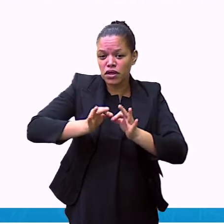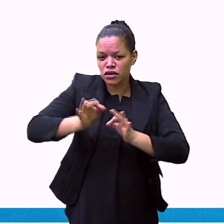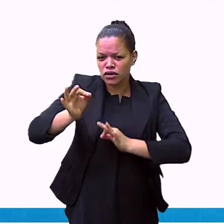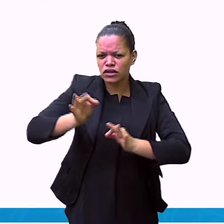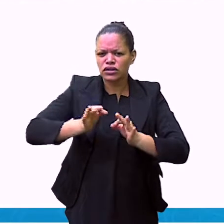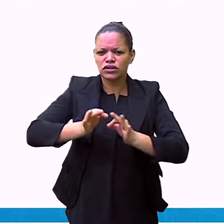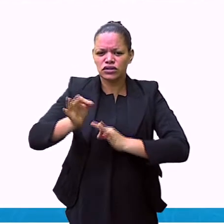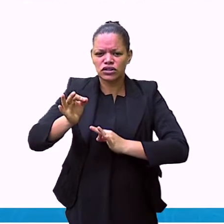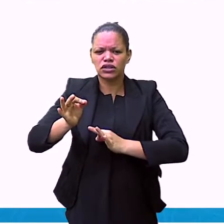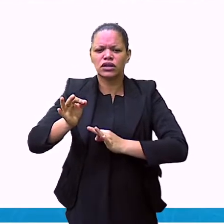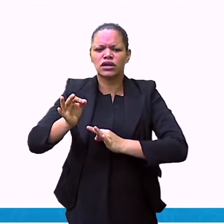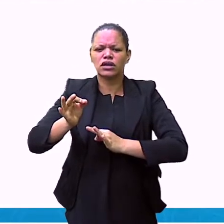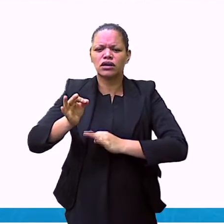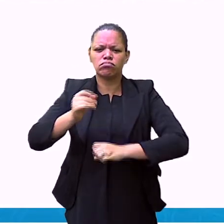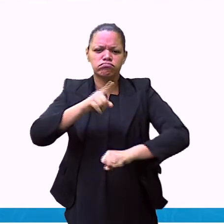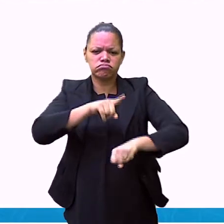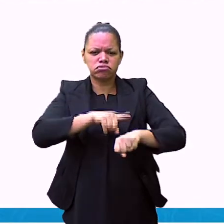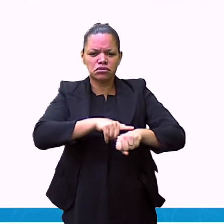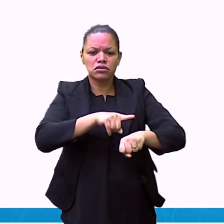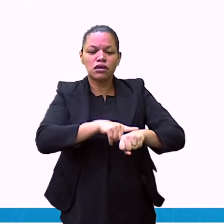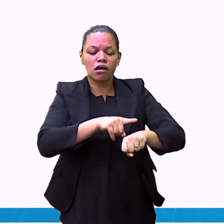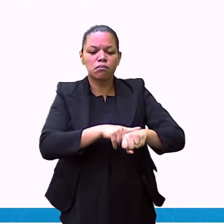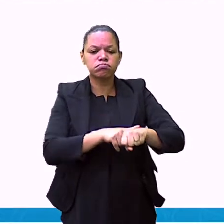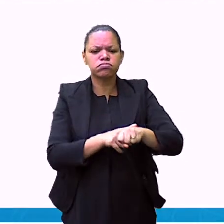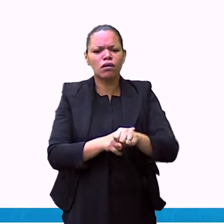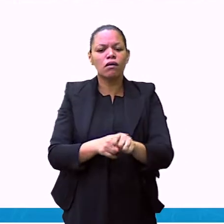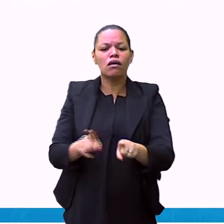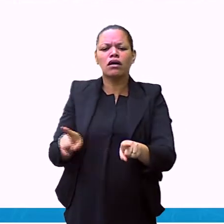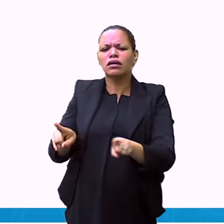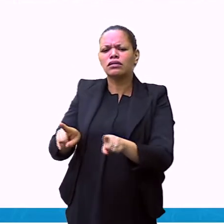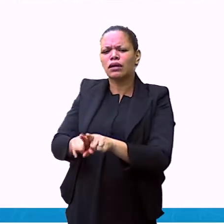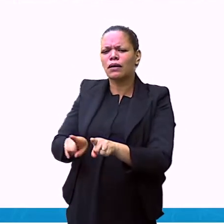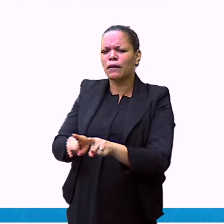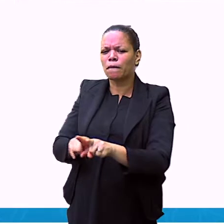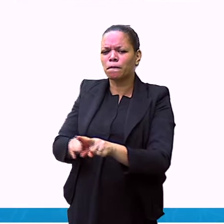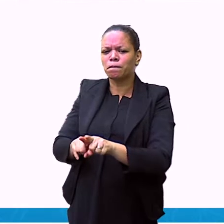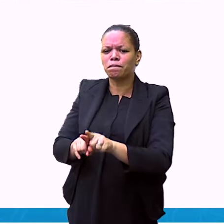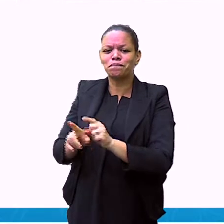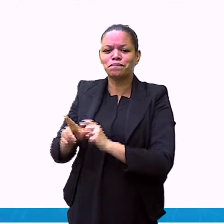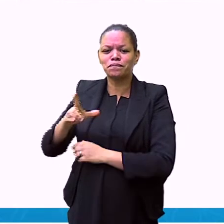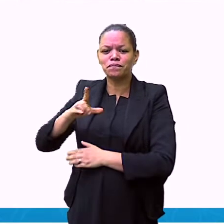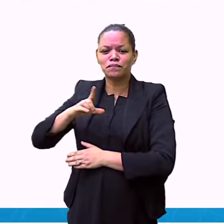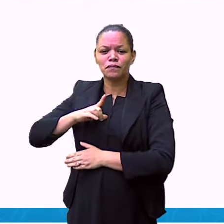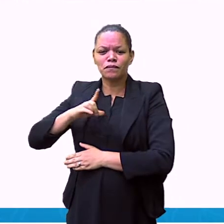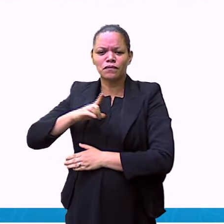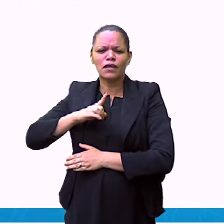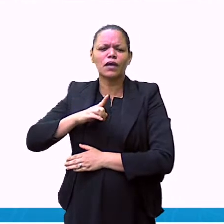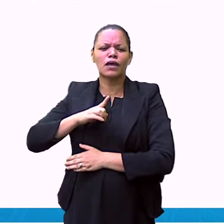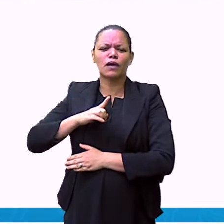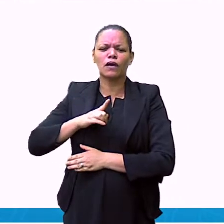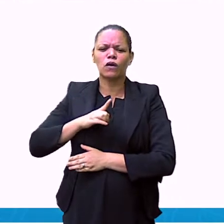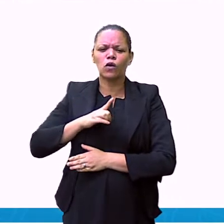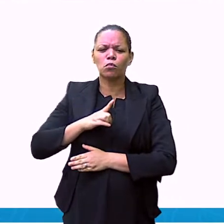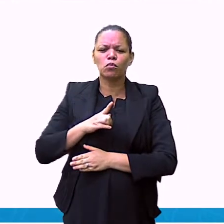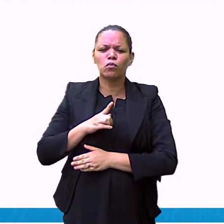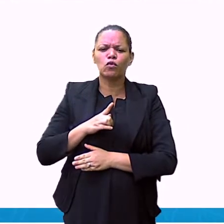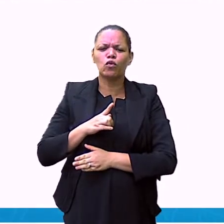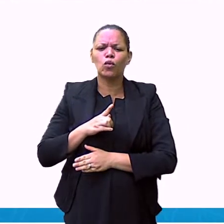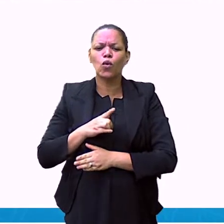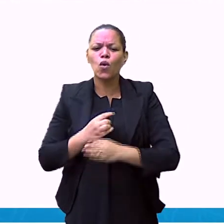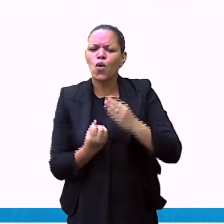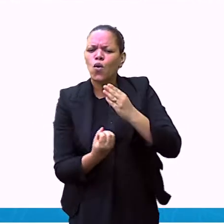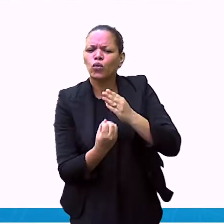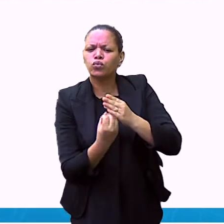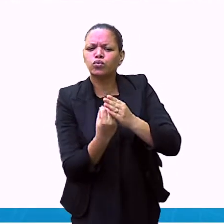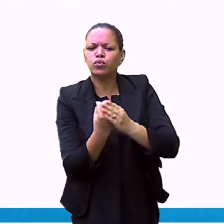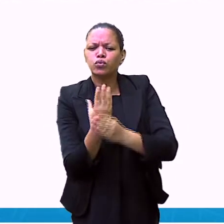as mudanças aí, da superfície, da formação do planeta, da transformação, do